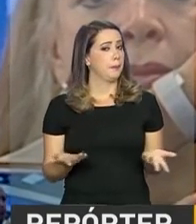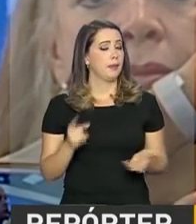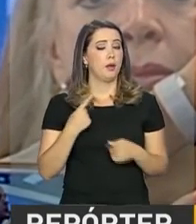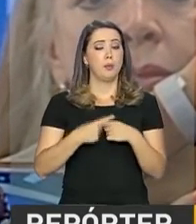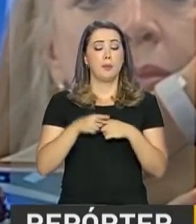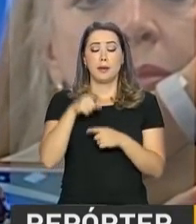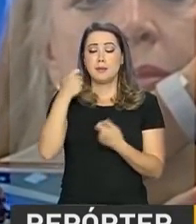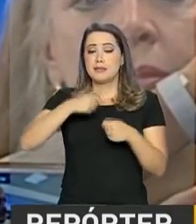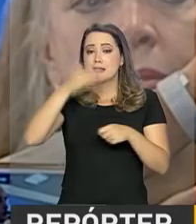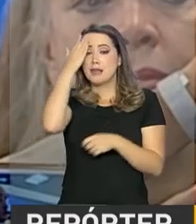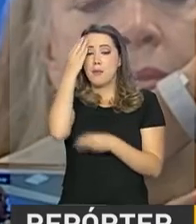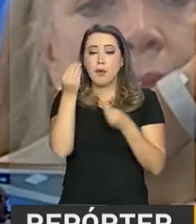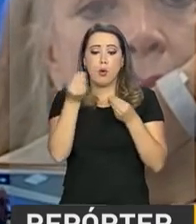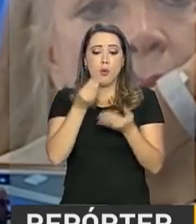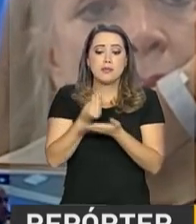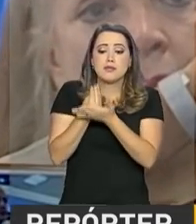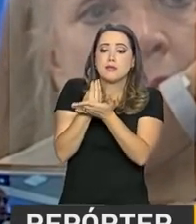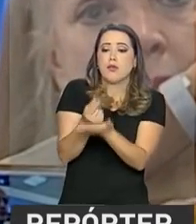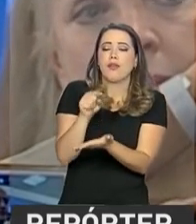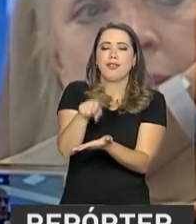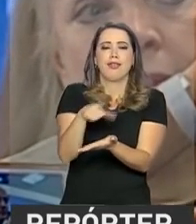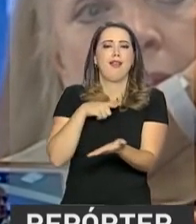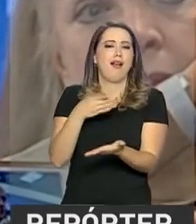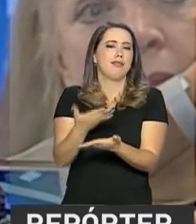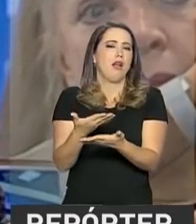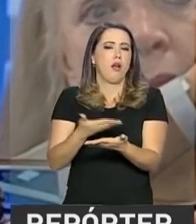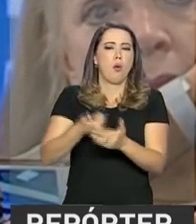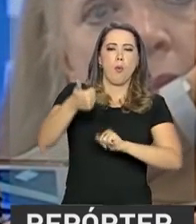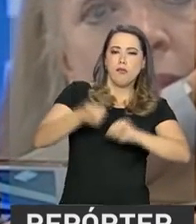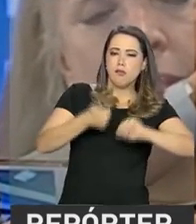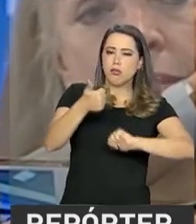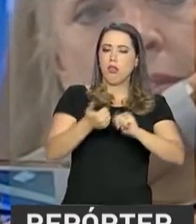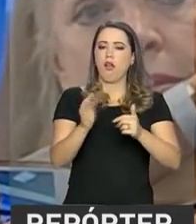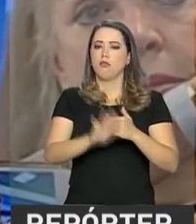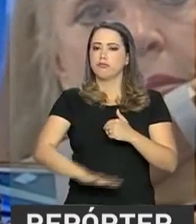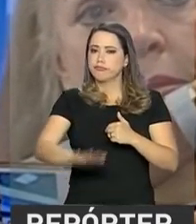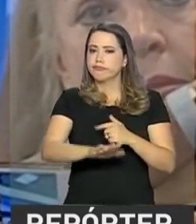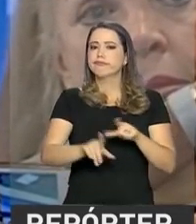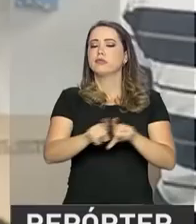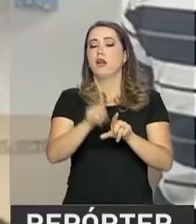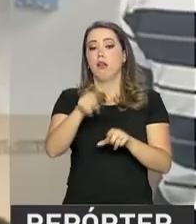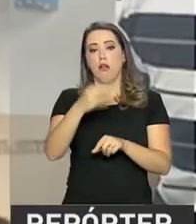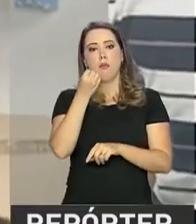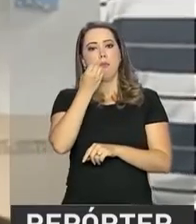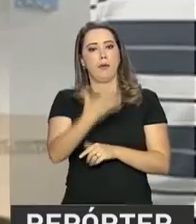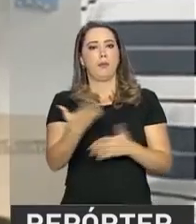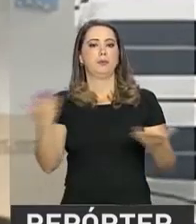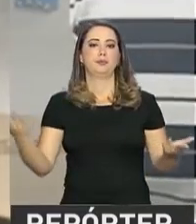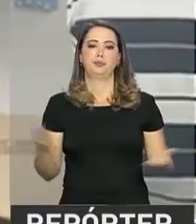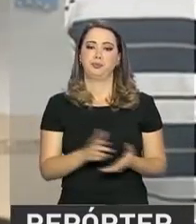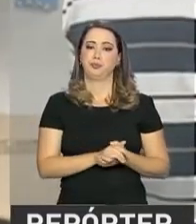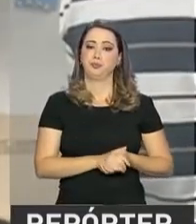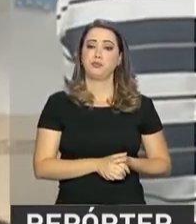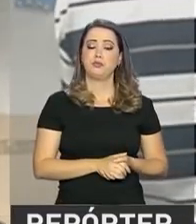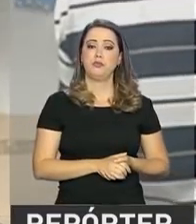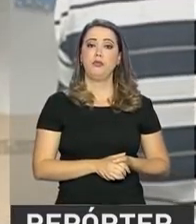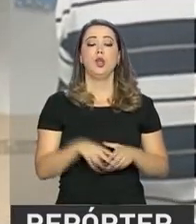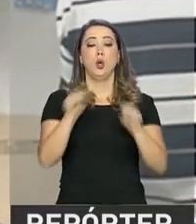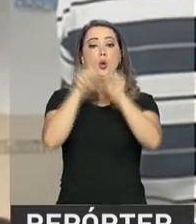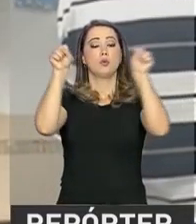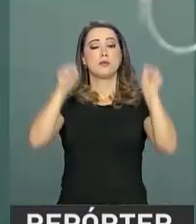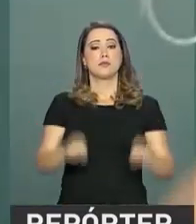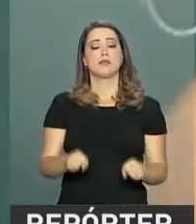partir da estrutura da formação da gestão da Educação Infantil creche pré-escola é muito importante o sistema de avaliação da